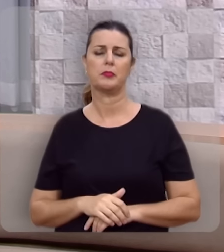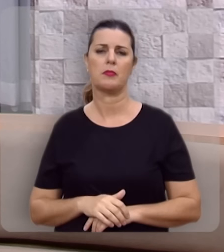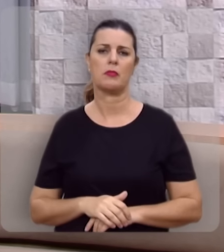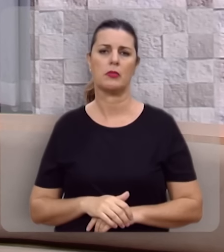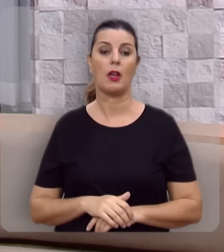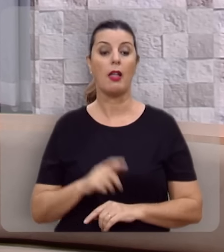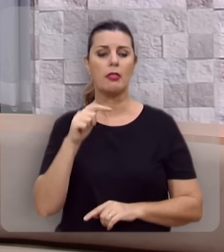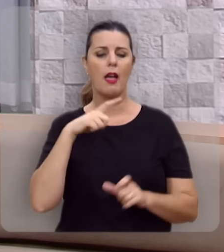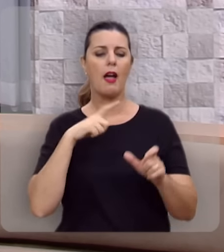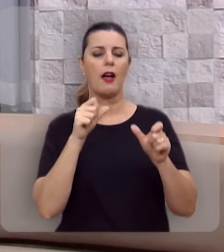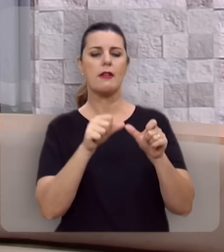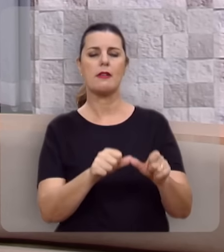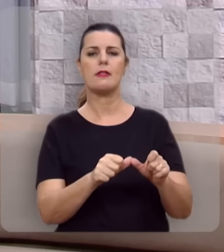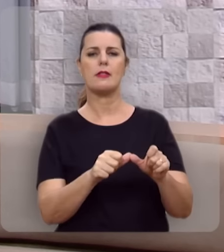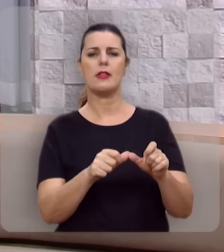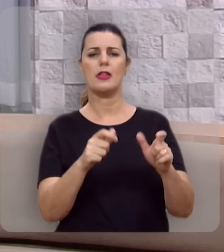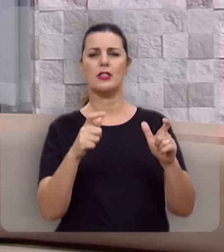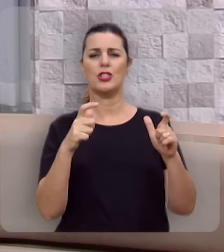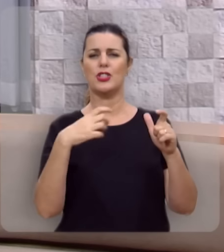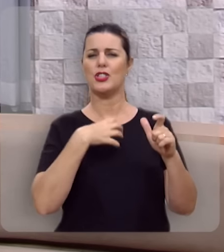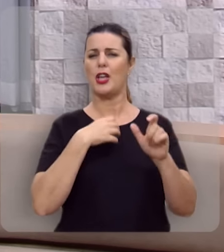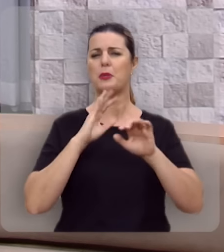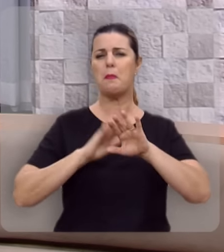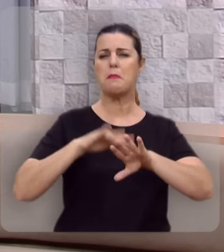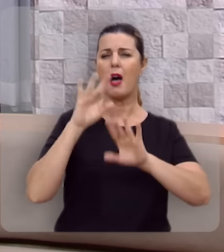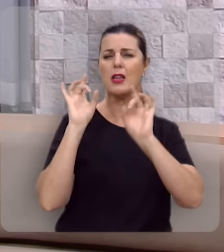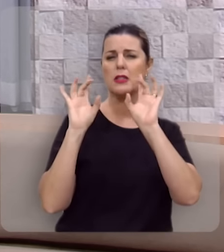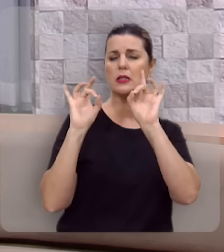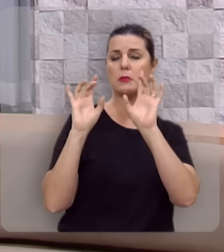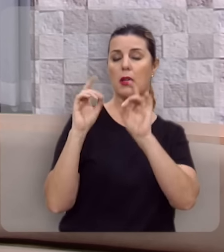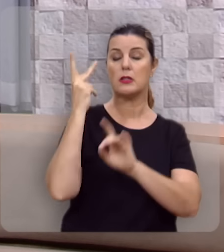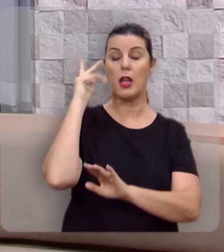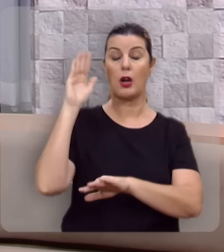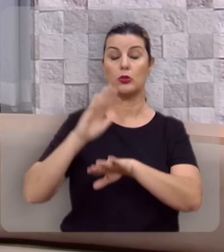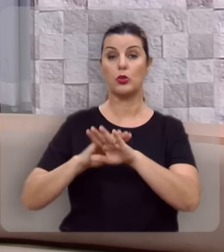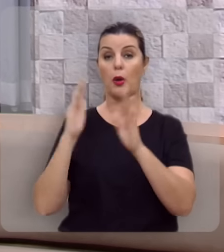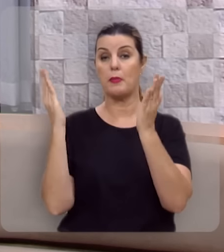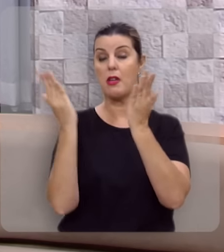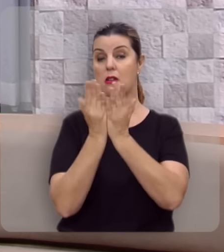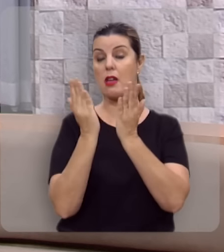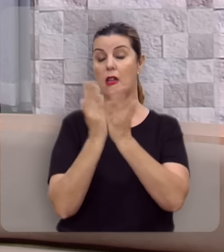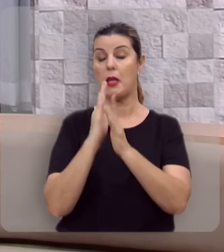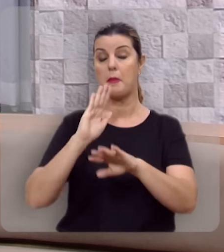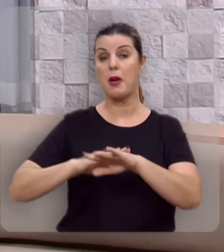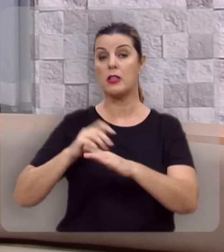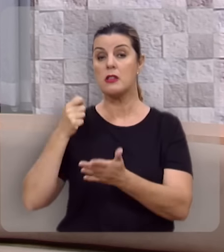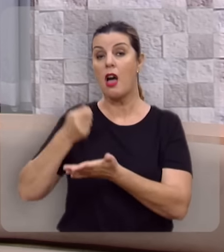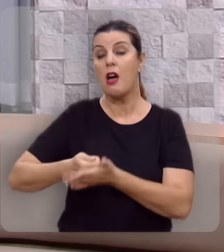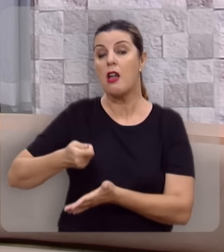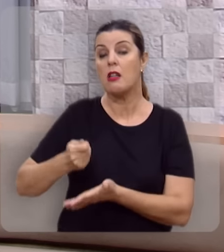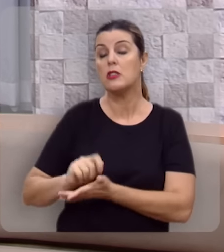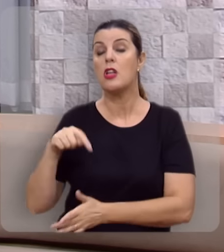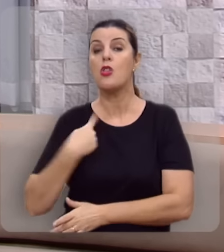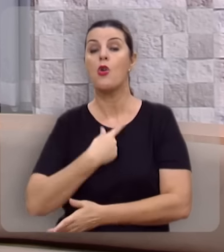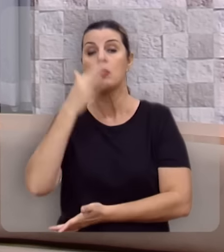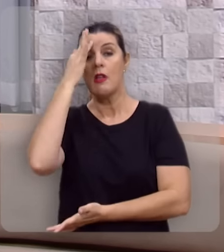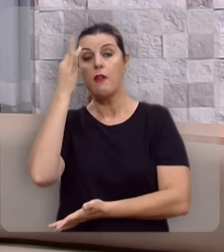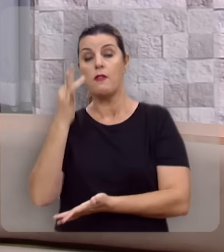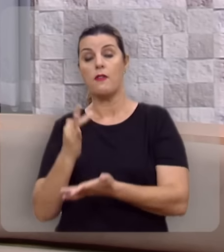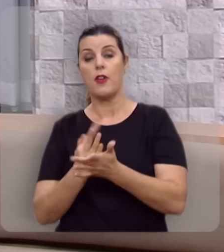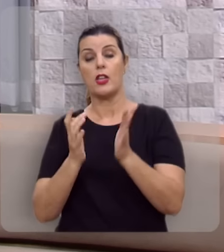dormem. Está aqui a bandeira mais tremulante do cristianismo. Está aqui a garantia mais sólida da nossa